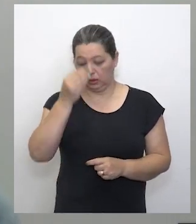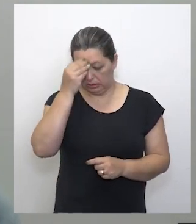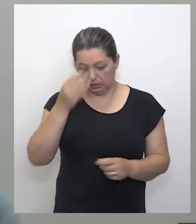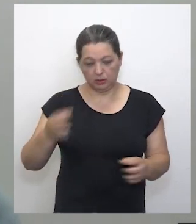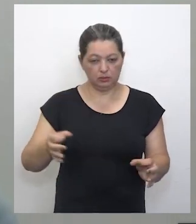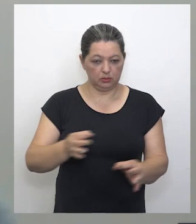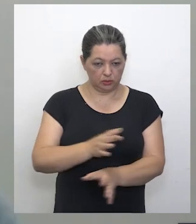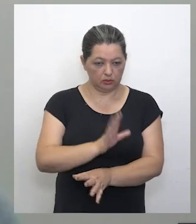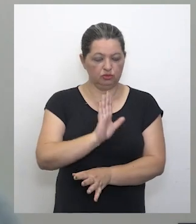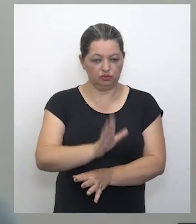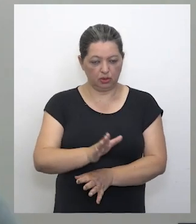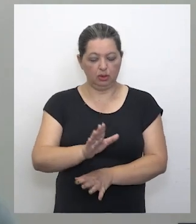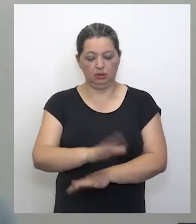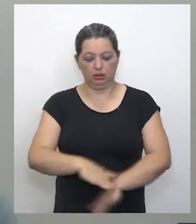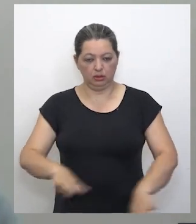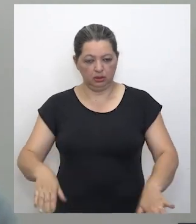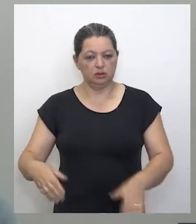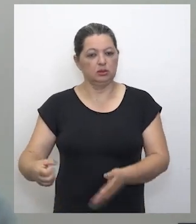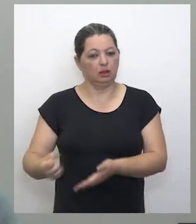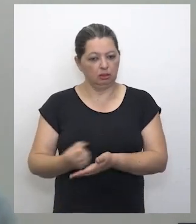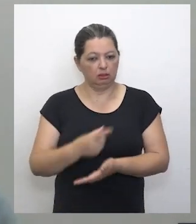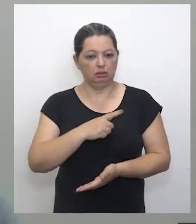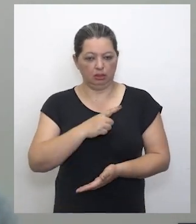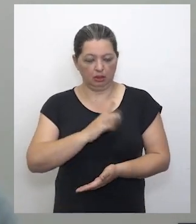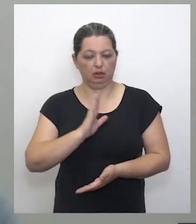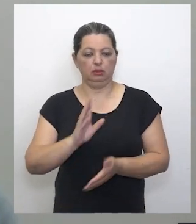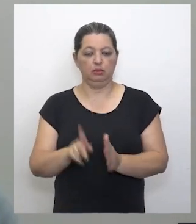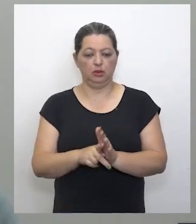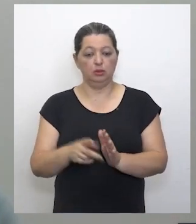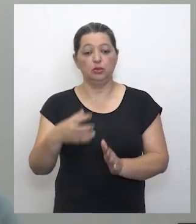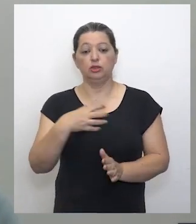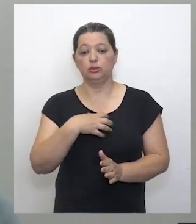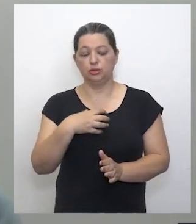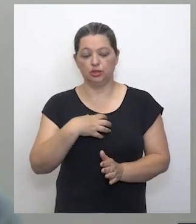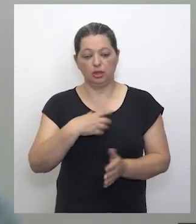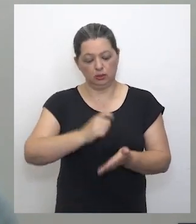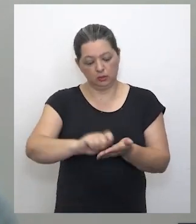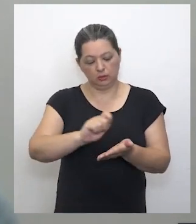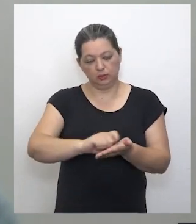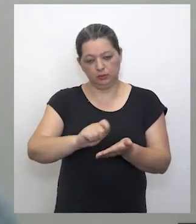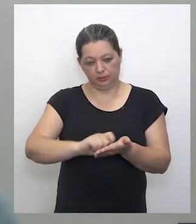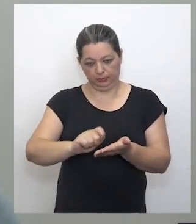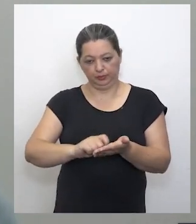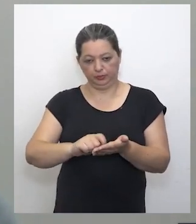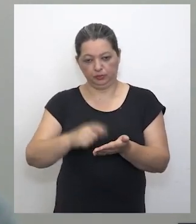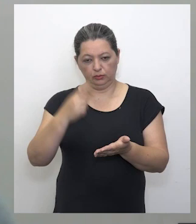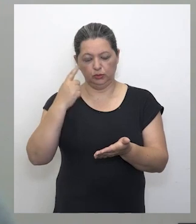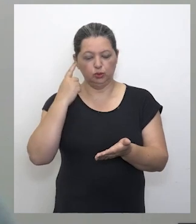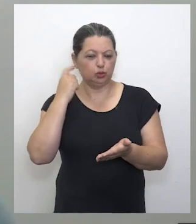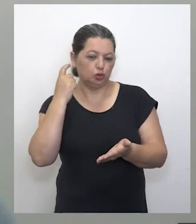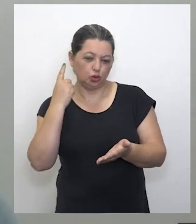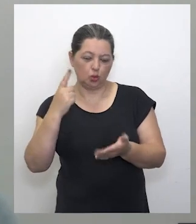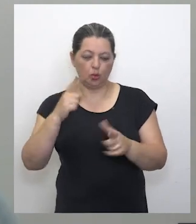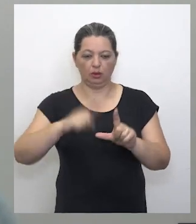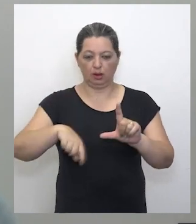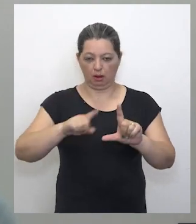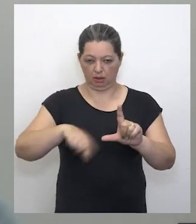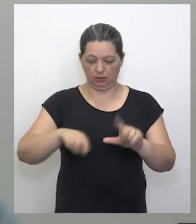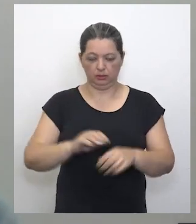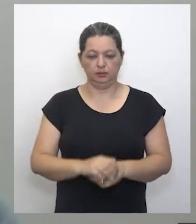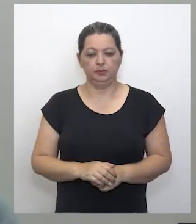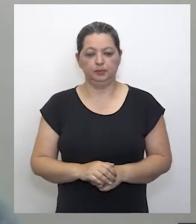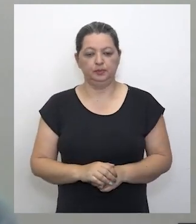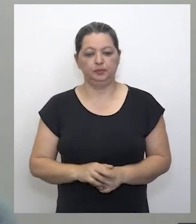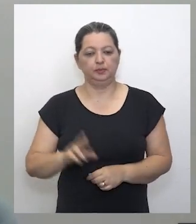as crianças traz consigo e a maneira com que ela atende à escrita, o som da letra. Só vou ler mais um. A professora